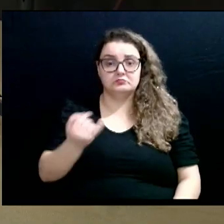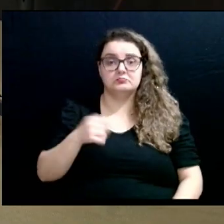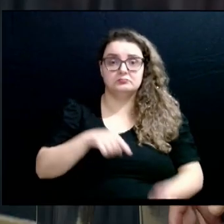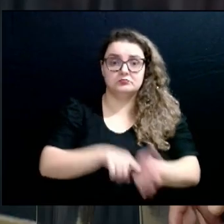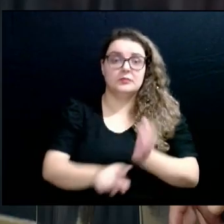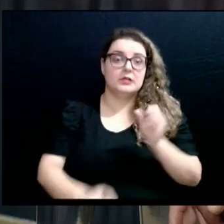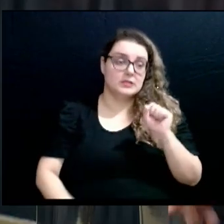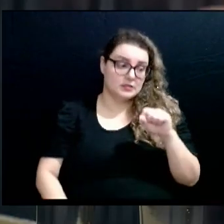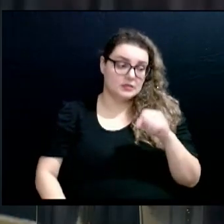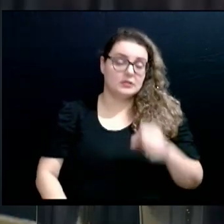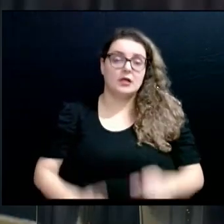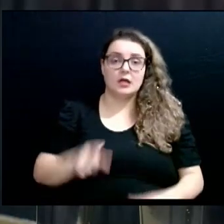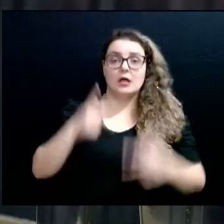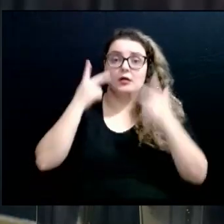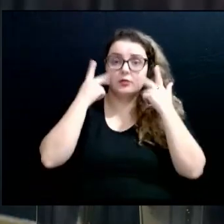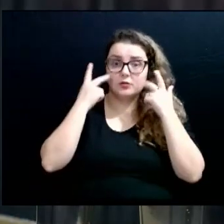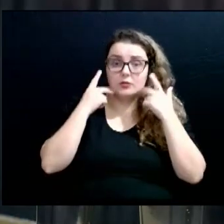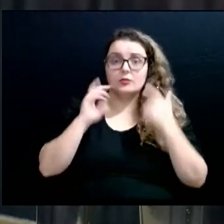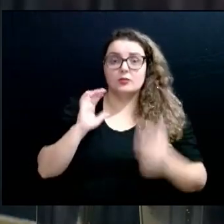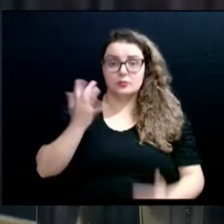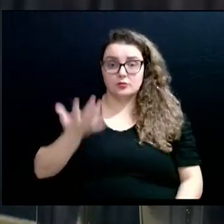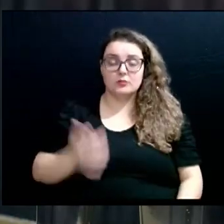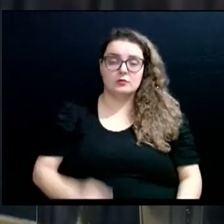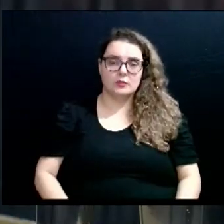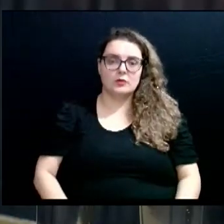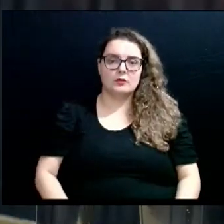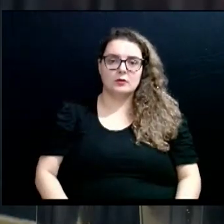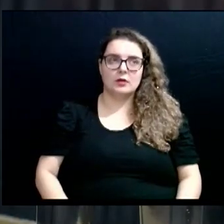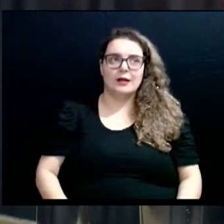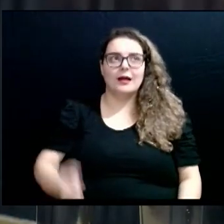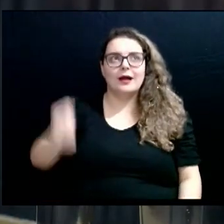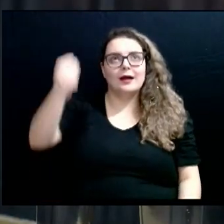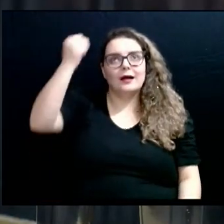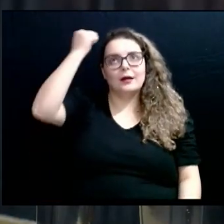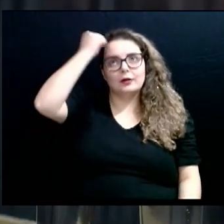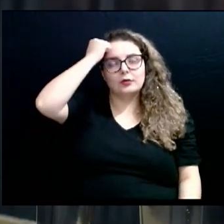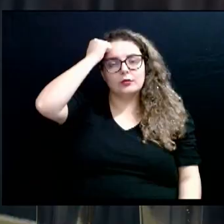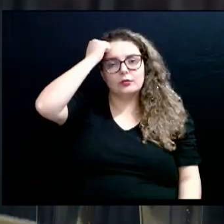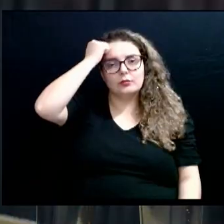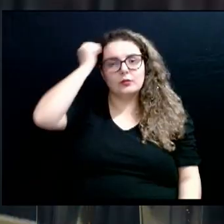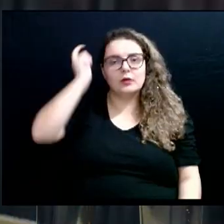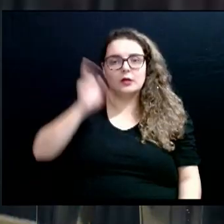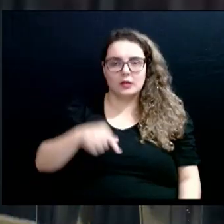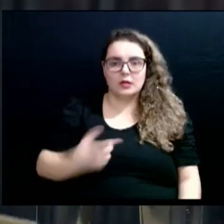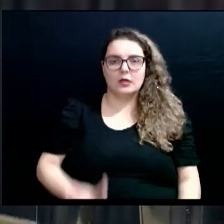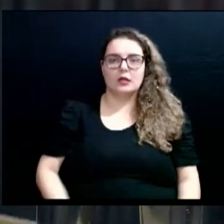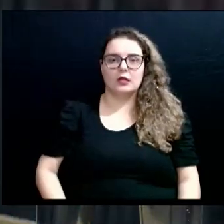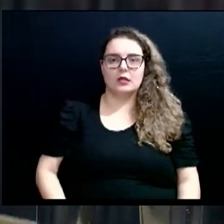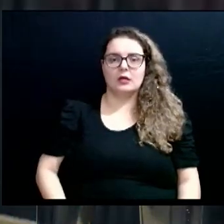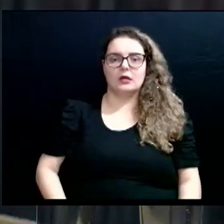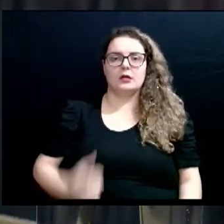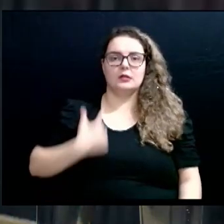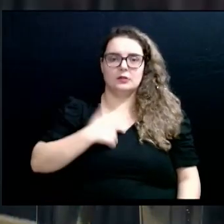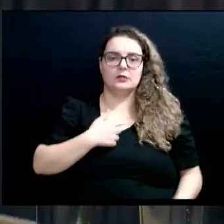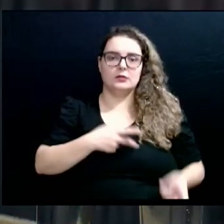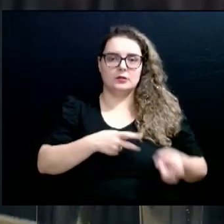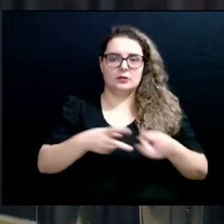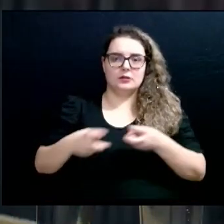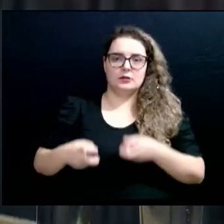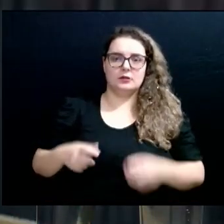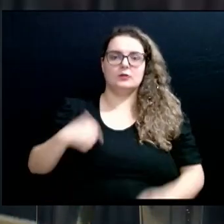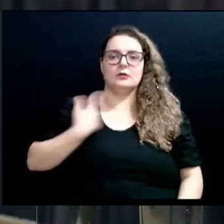muito comum mesmo. A culpa, ela vem da nossa percepção, da nossa